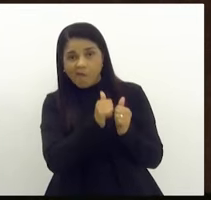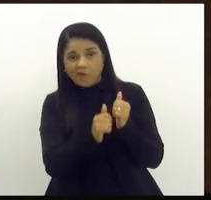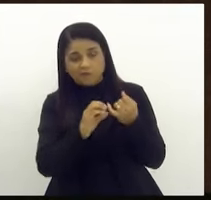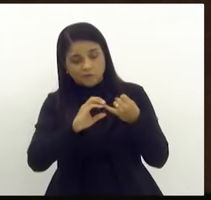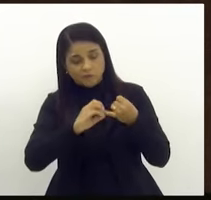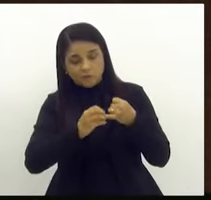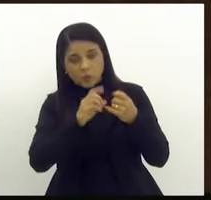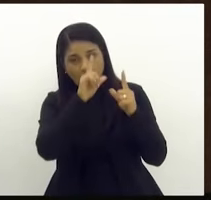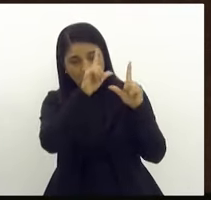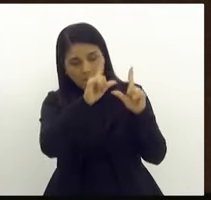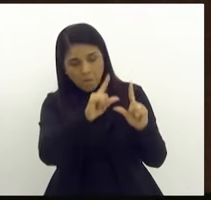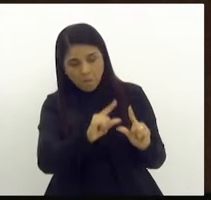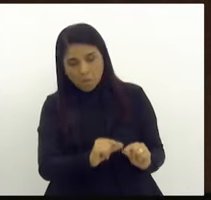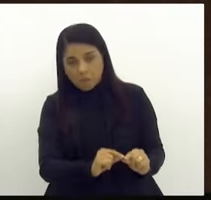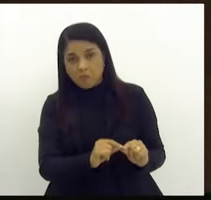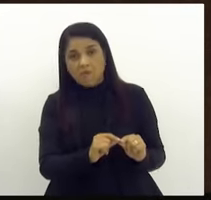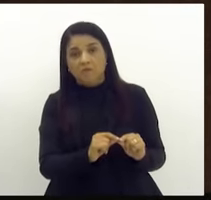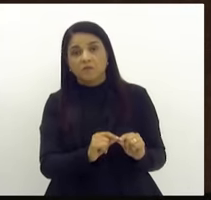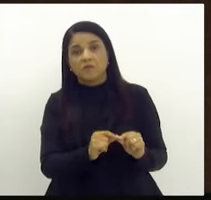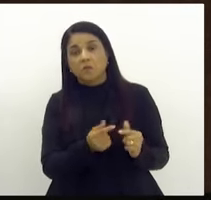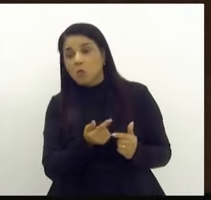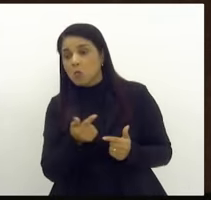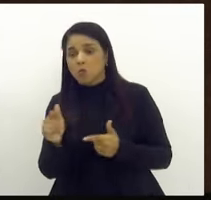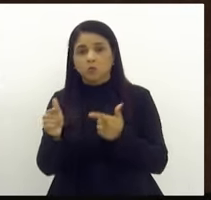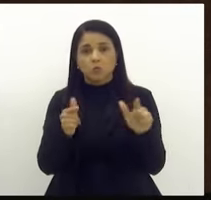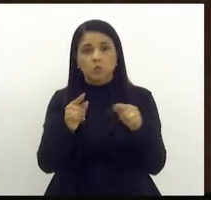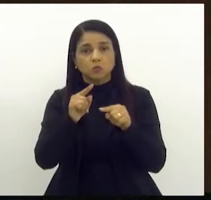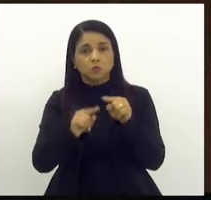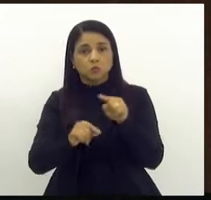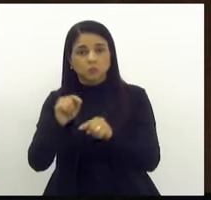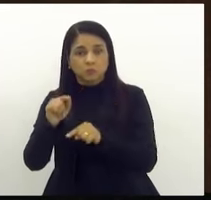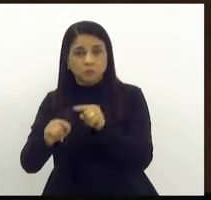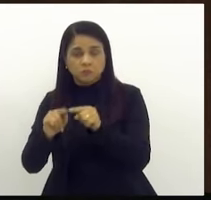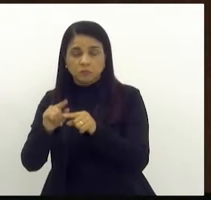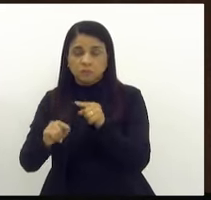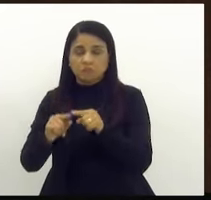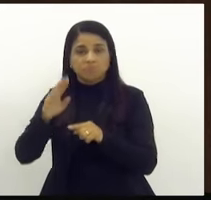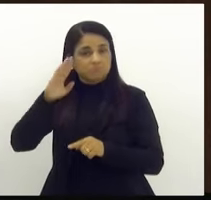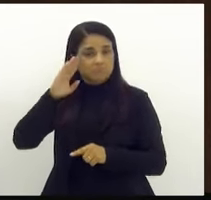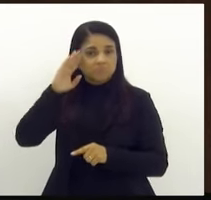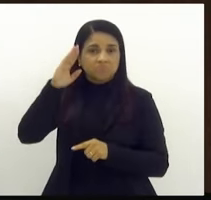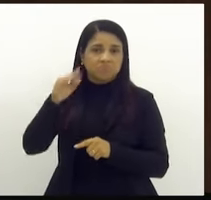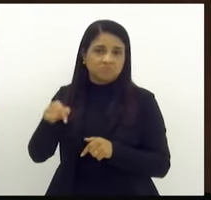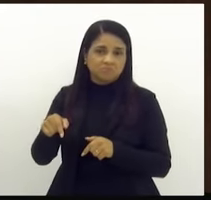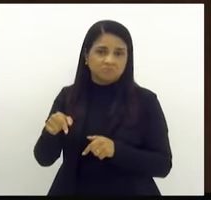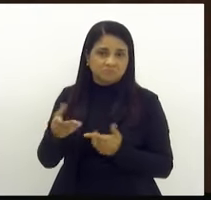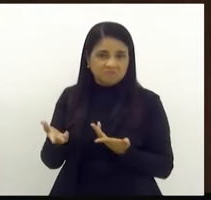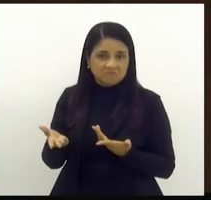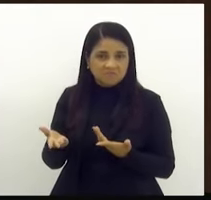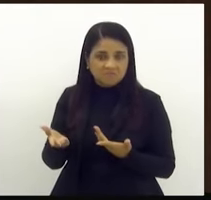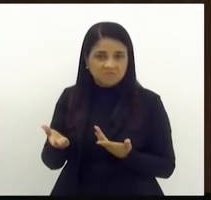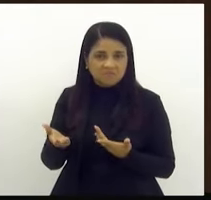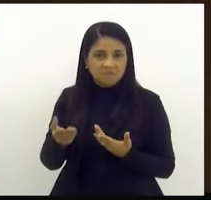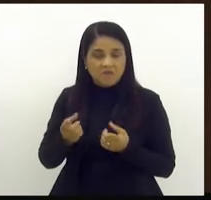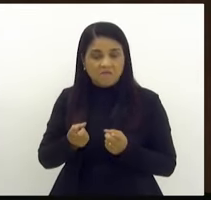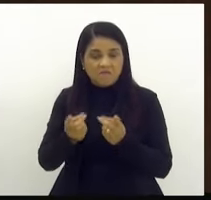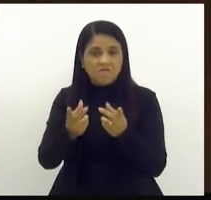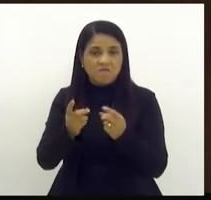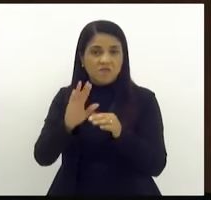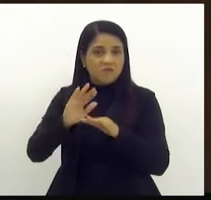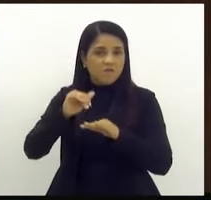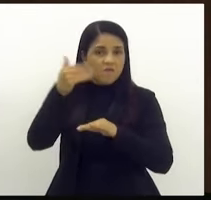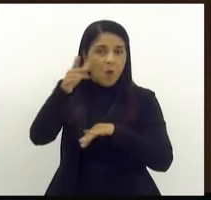em detrimento de outros itens considerados prioritários apenas para ação